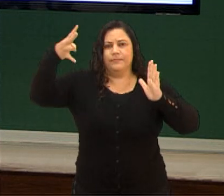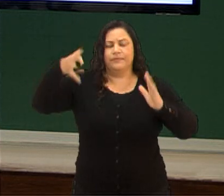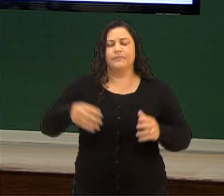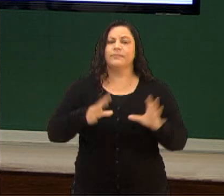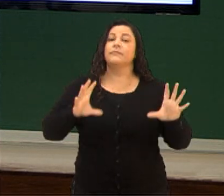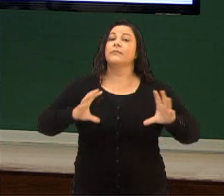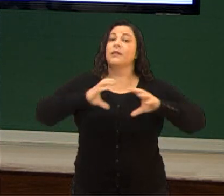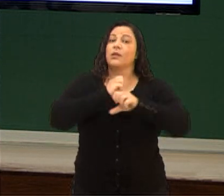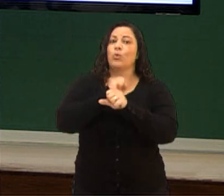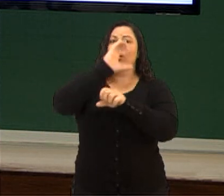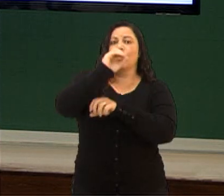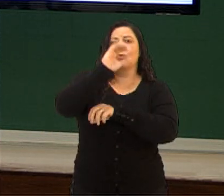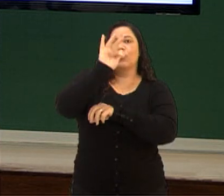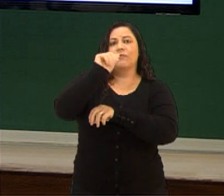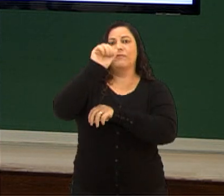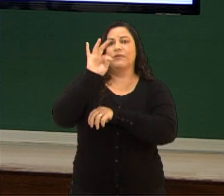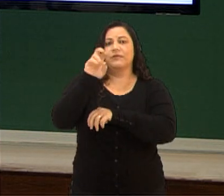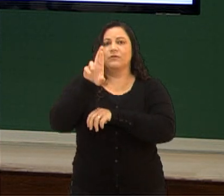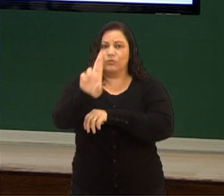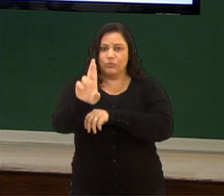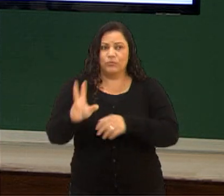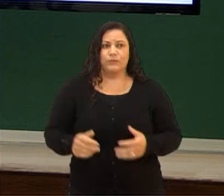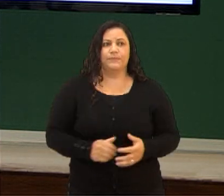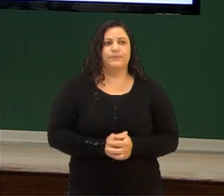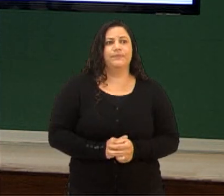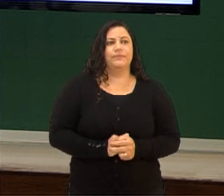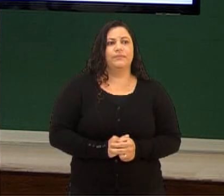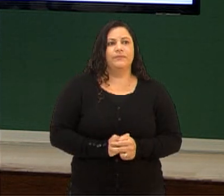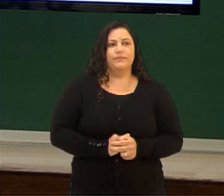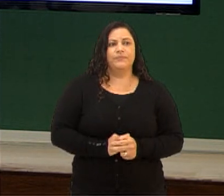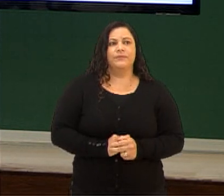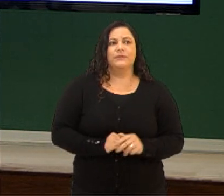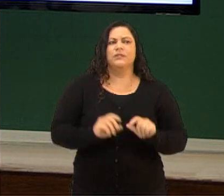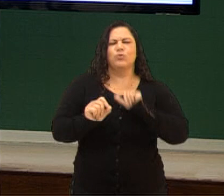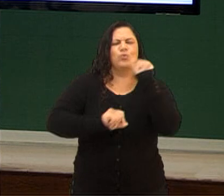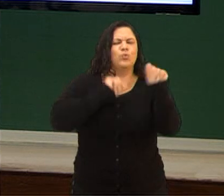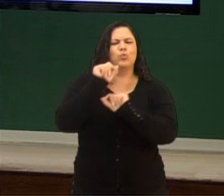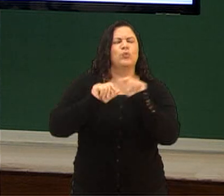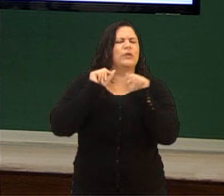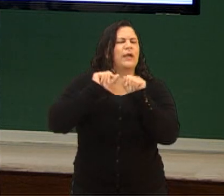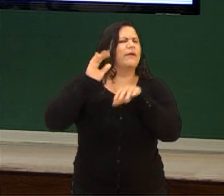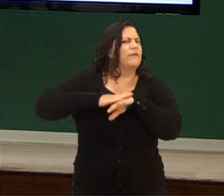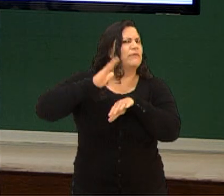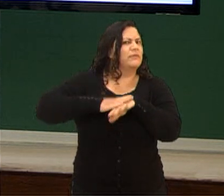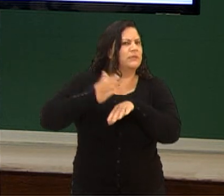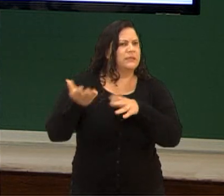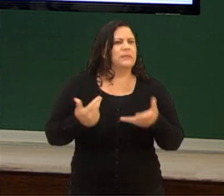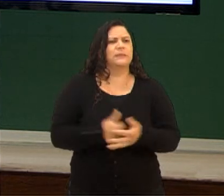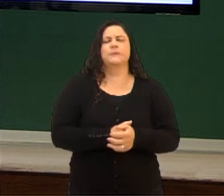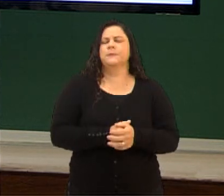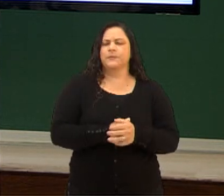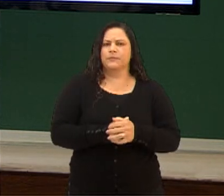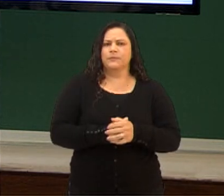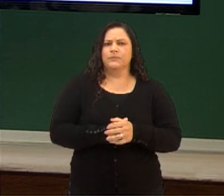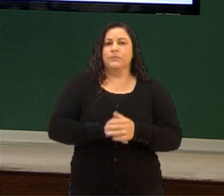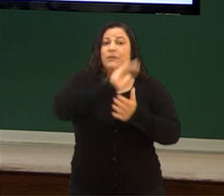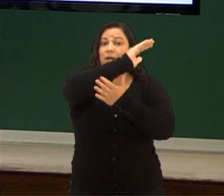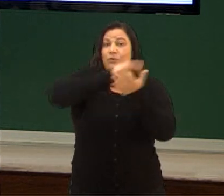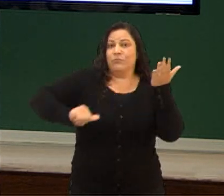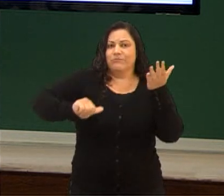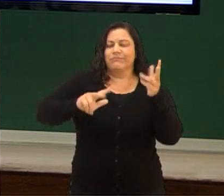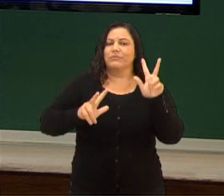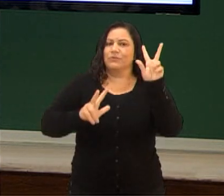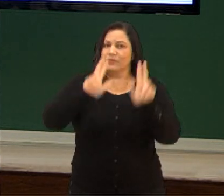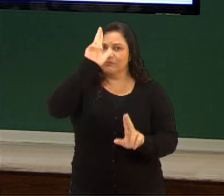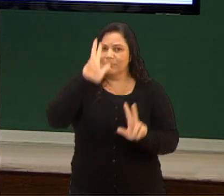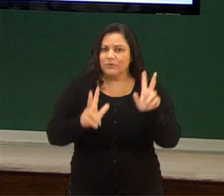por exemplo, A11, que é o cofator desse elemento aqui. O que eu vou fazer? Eu vou cortar a linha dele, vou